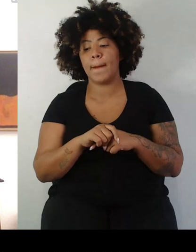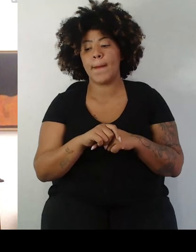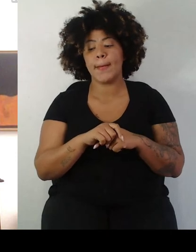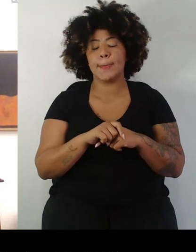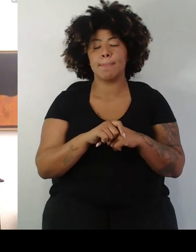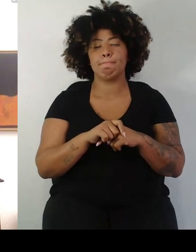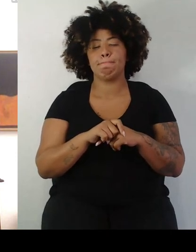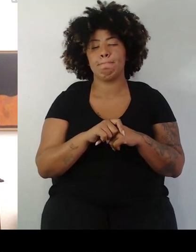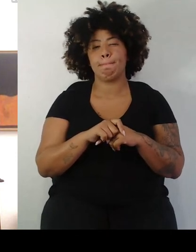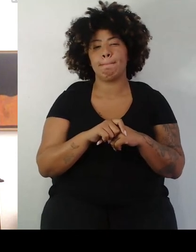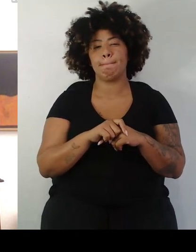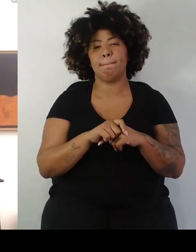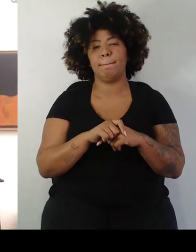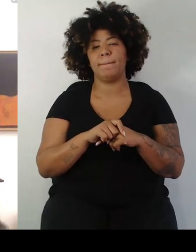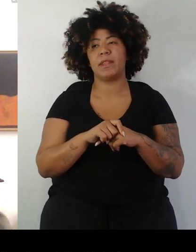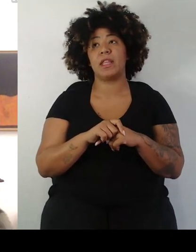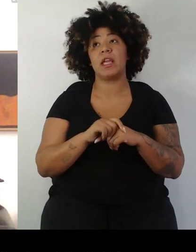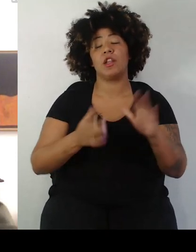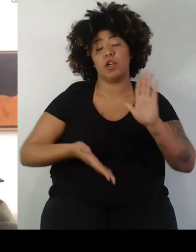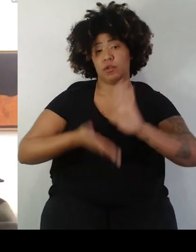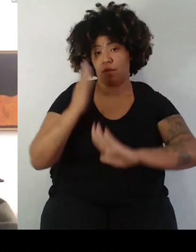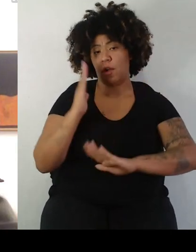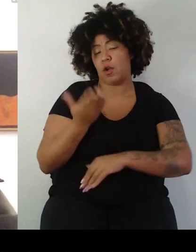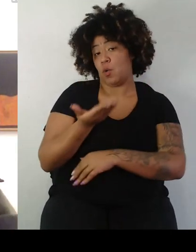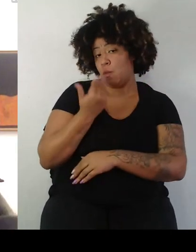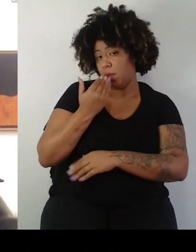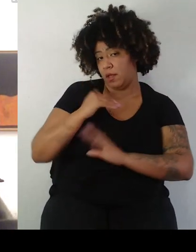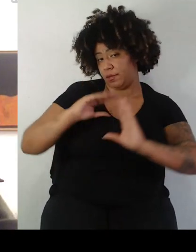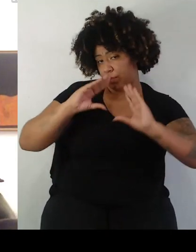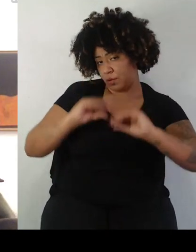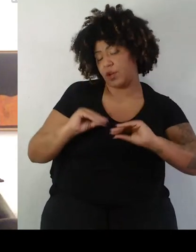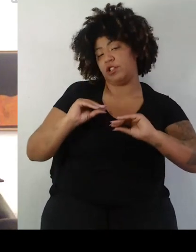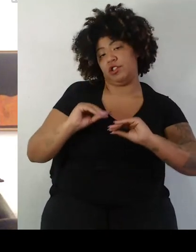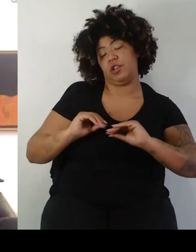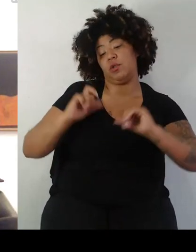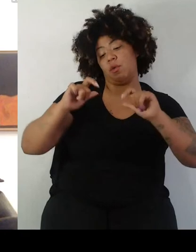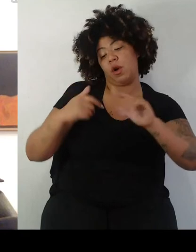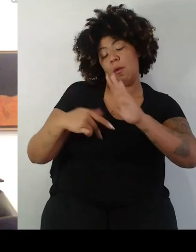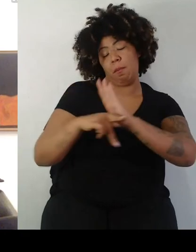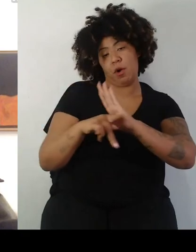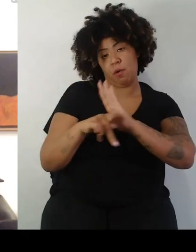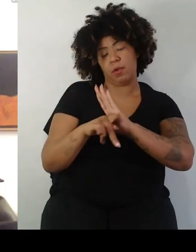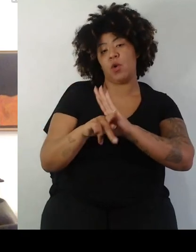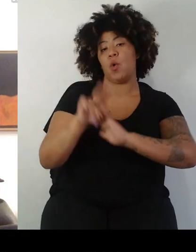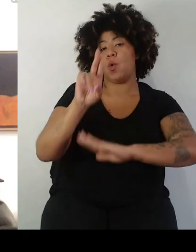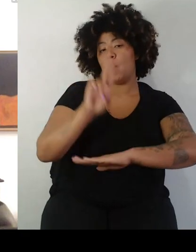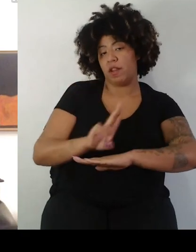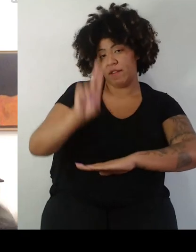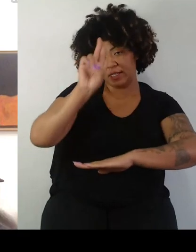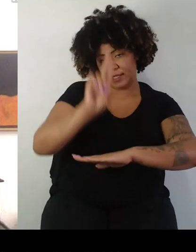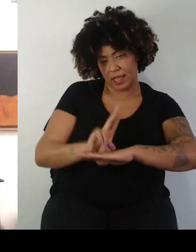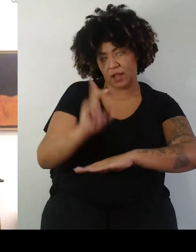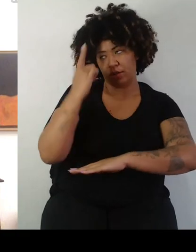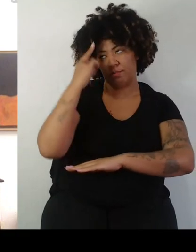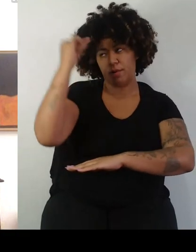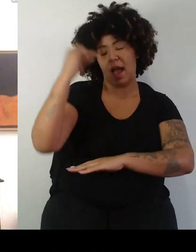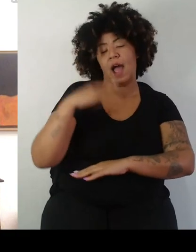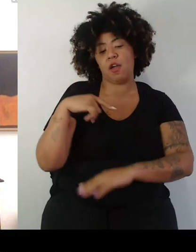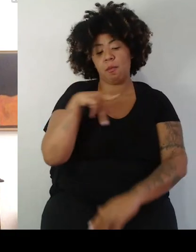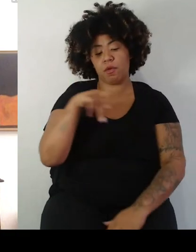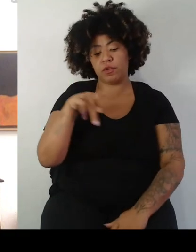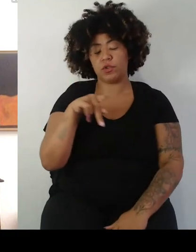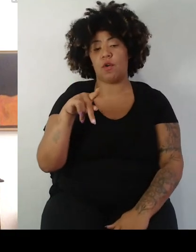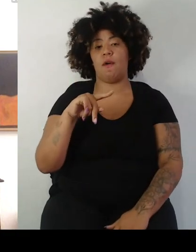na universidade e o diretor de exposição fez uma pergunta ao ouvir essas